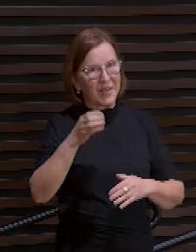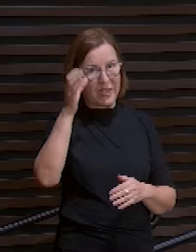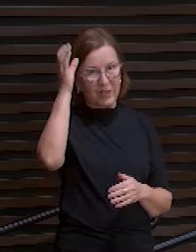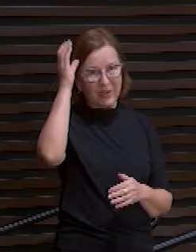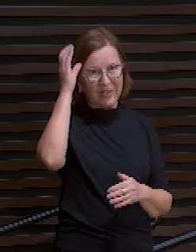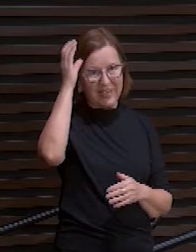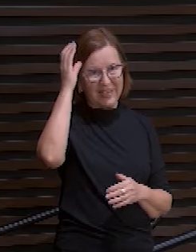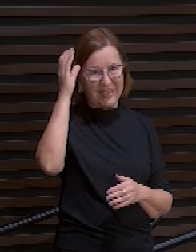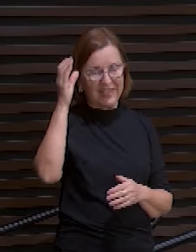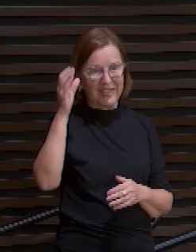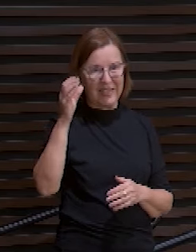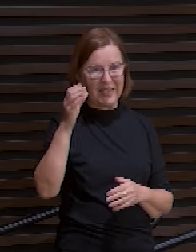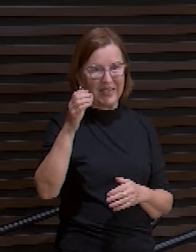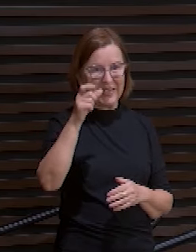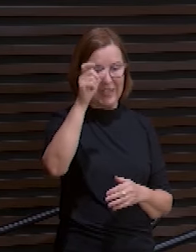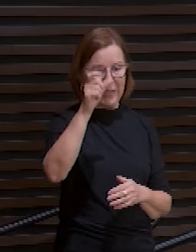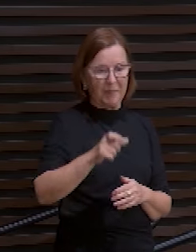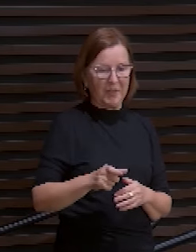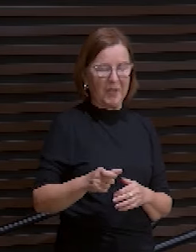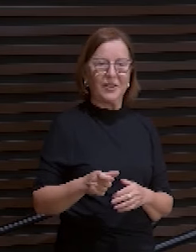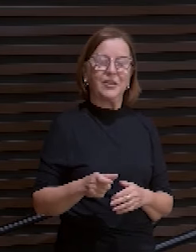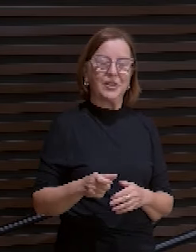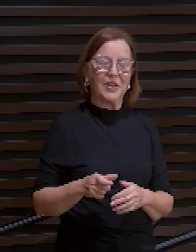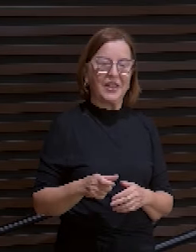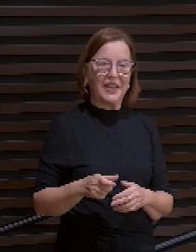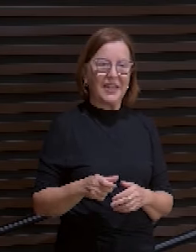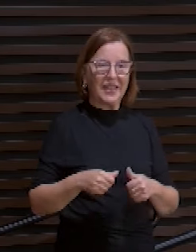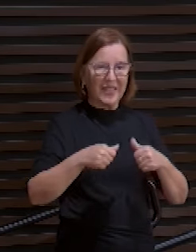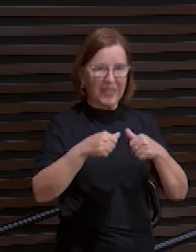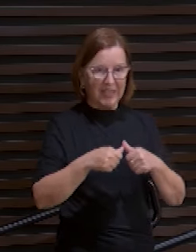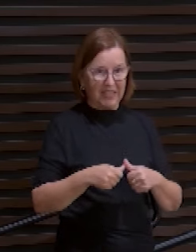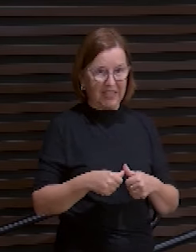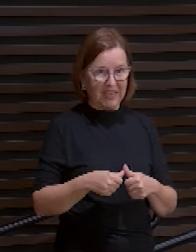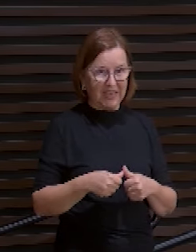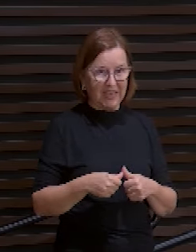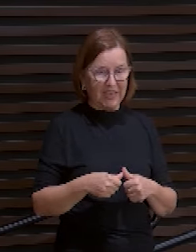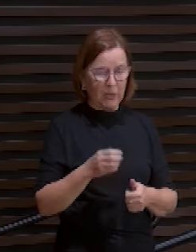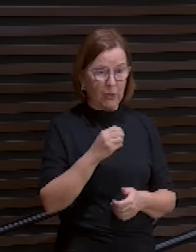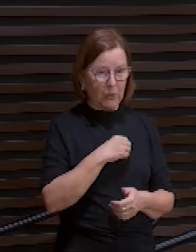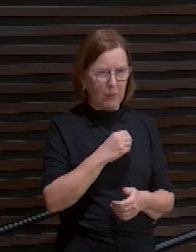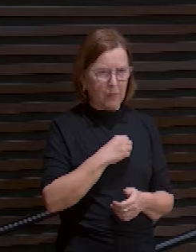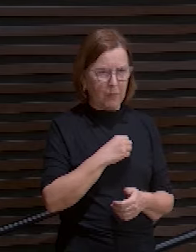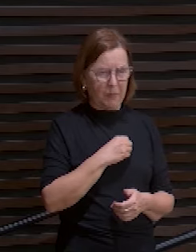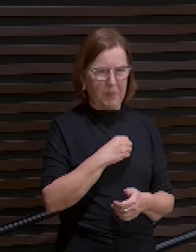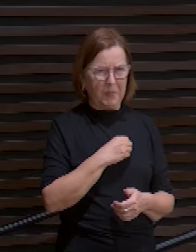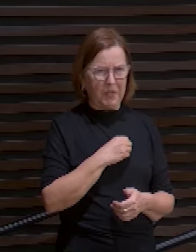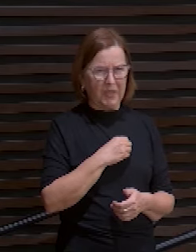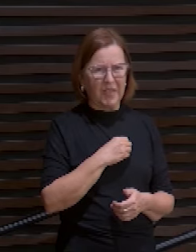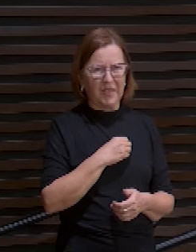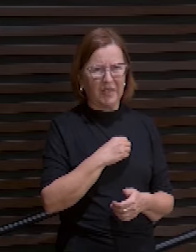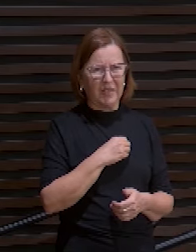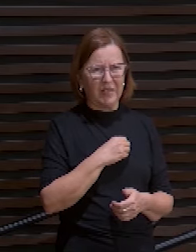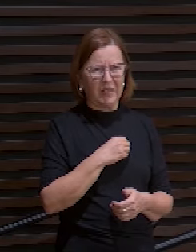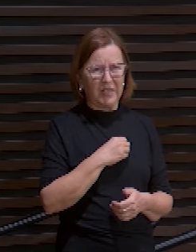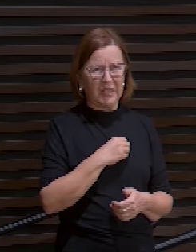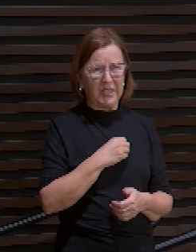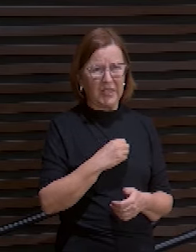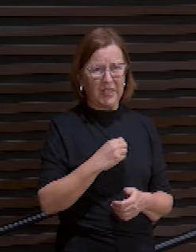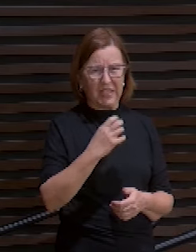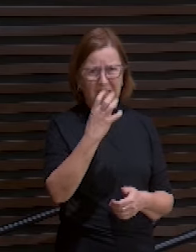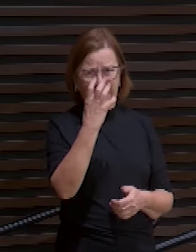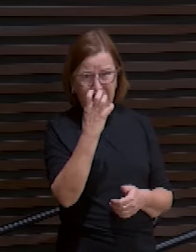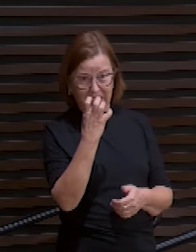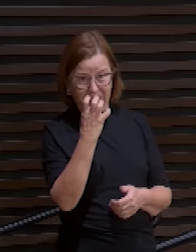ele estará da gravidade do pecado que permanece e mais forte será a sua aversão ao